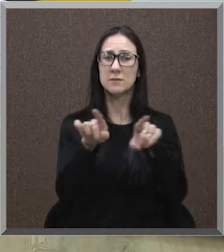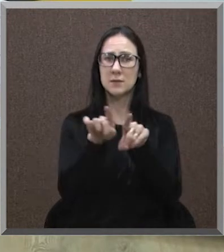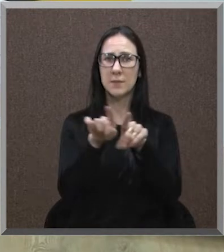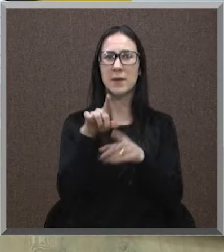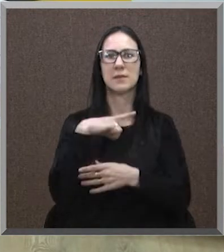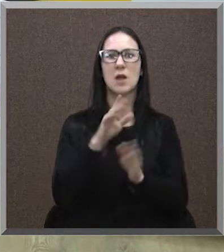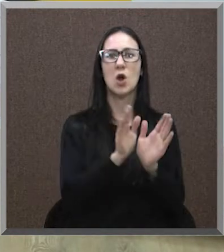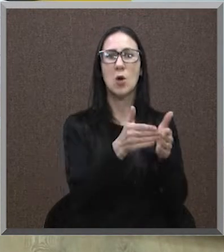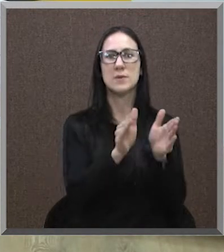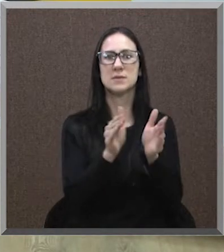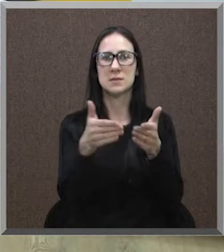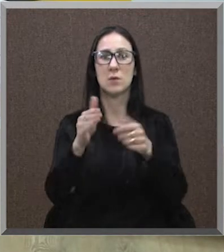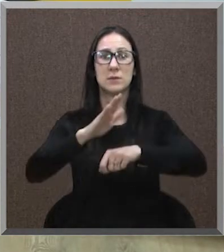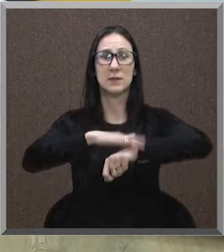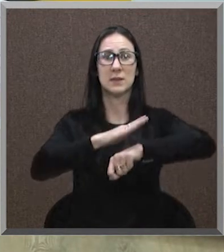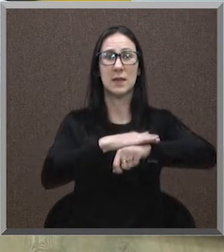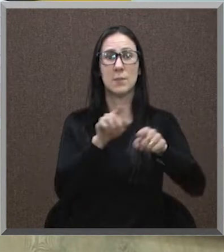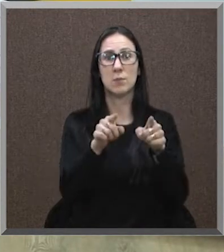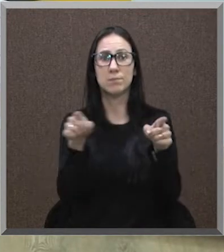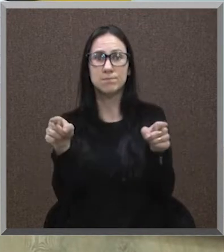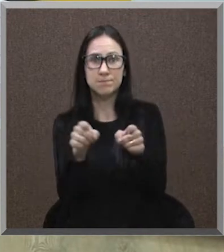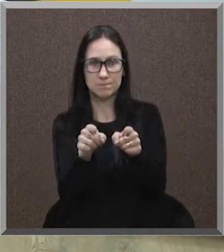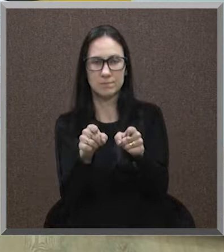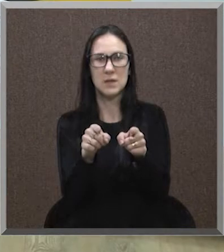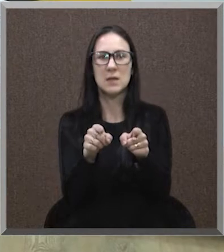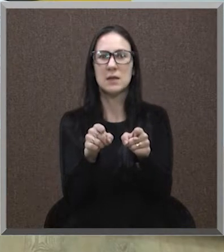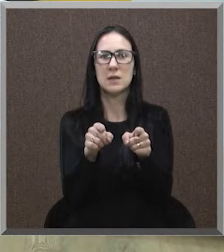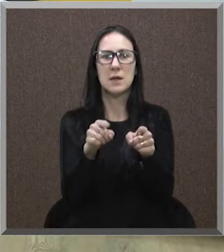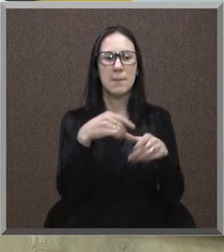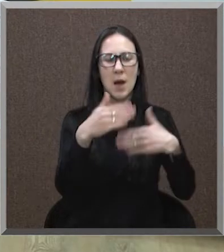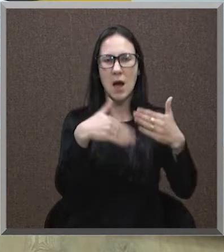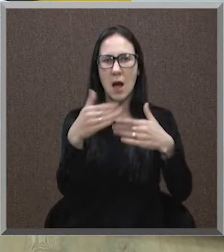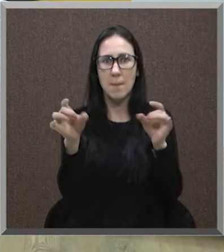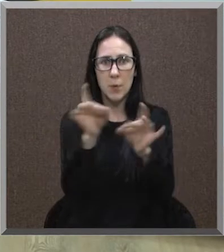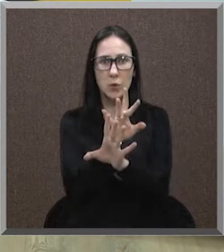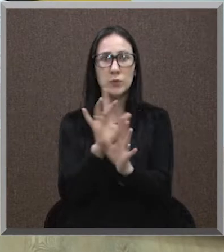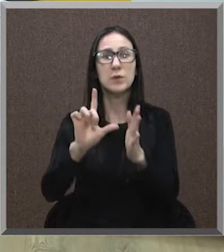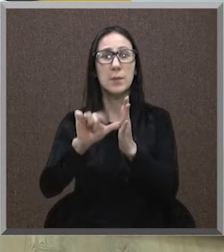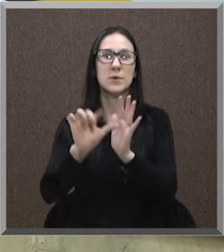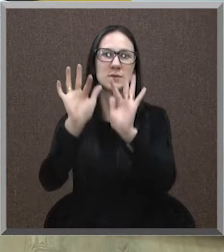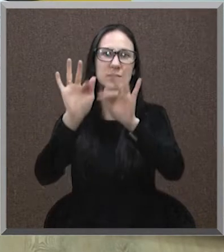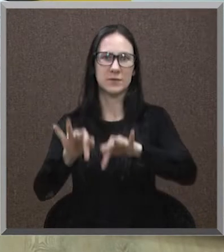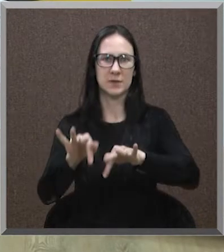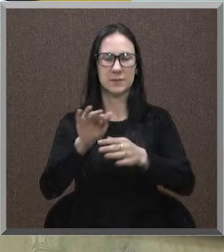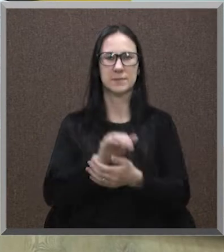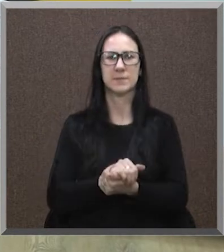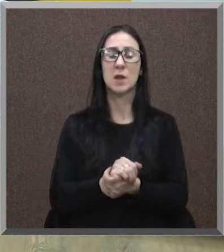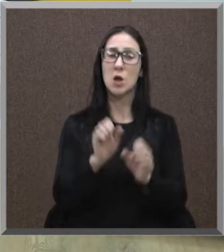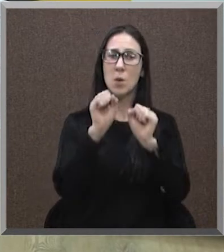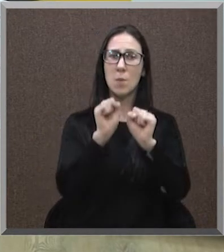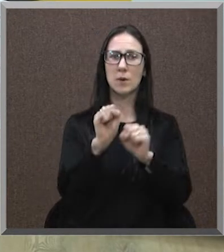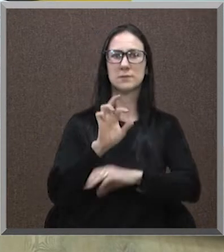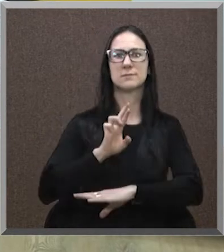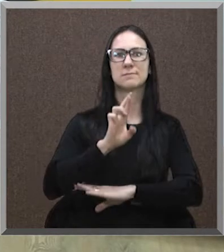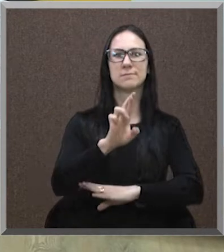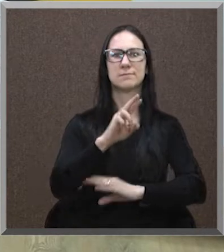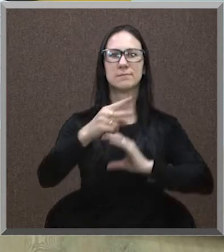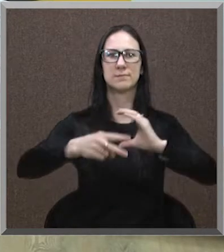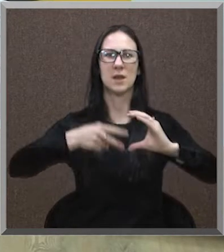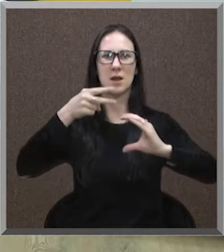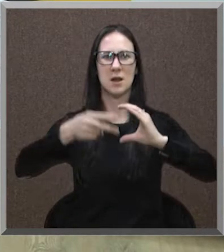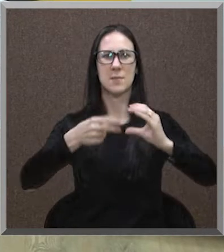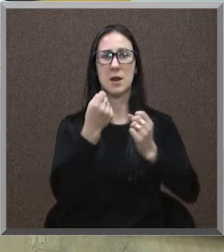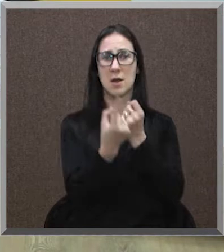comissões temporárias, aquelas que têm prazo definido para cumprir seu objetivo. Elas podem representar a Câmara em